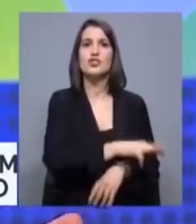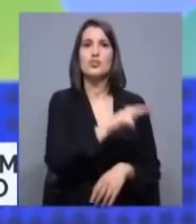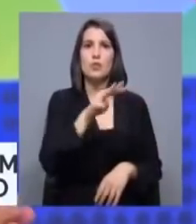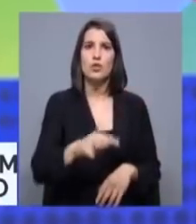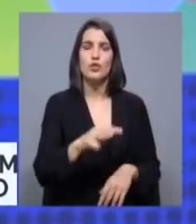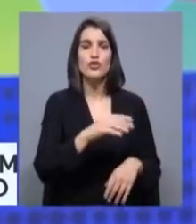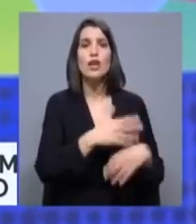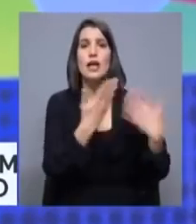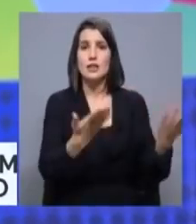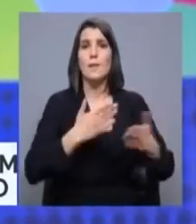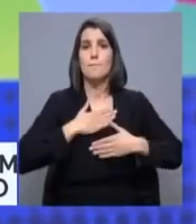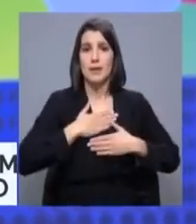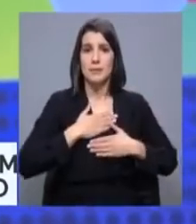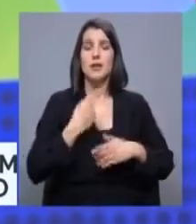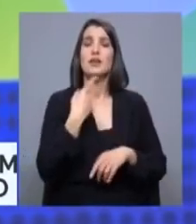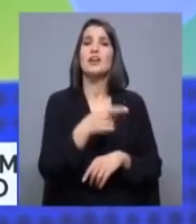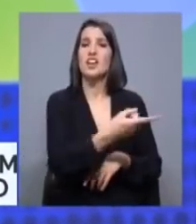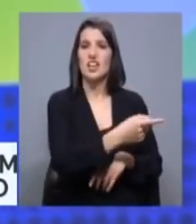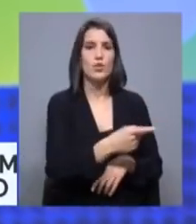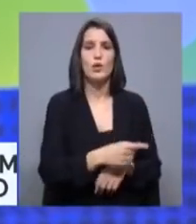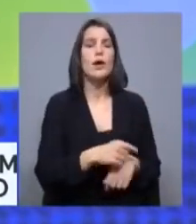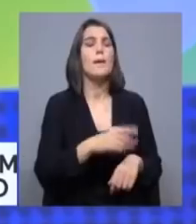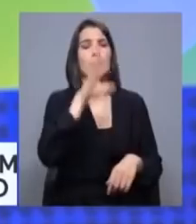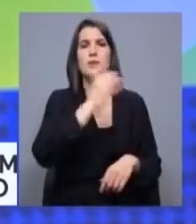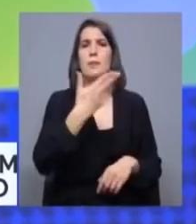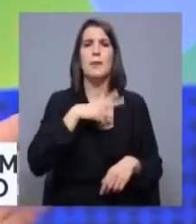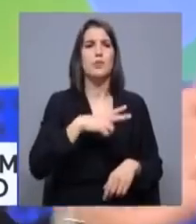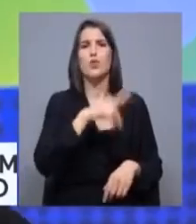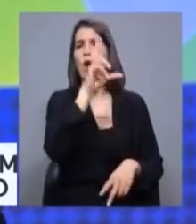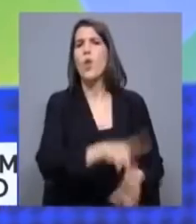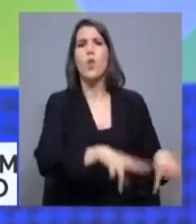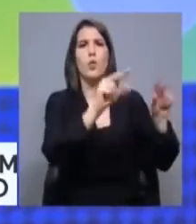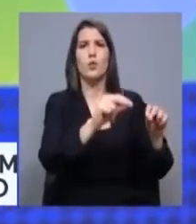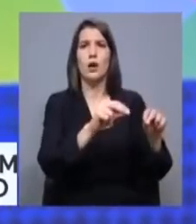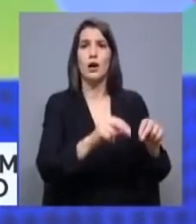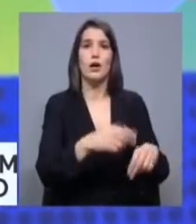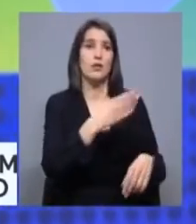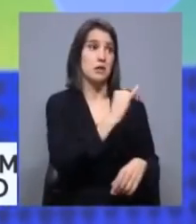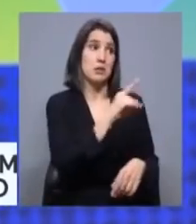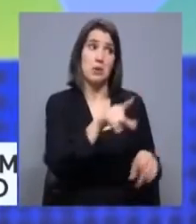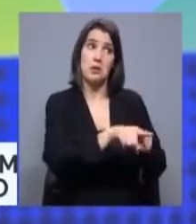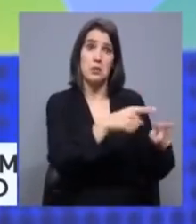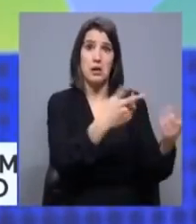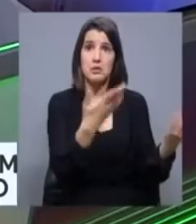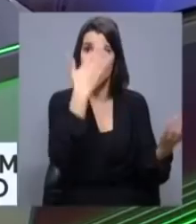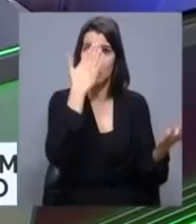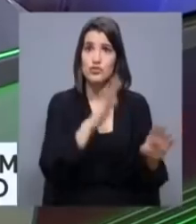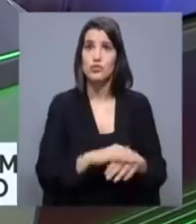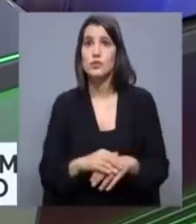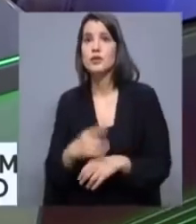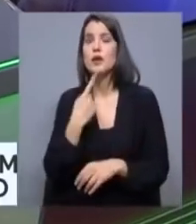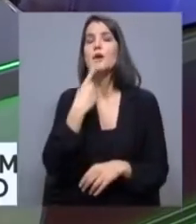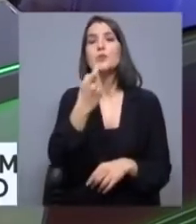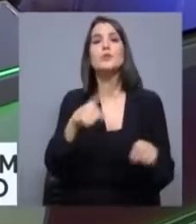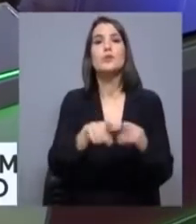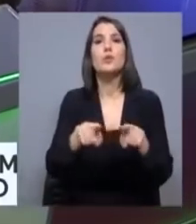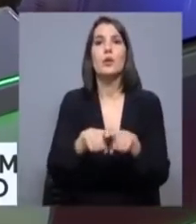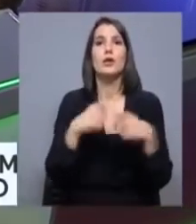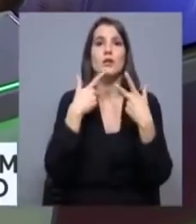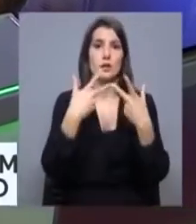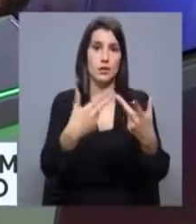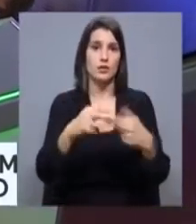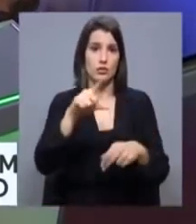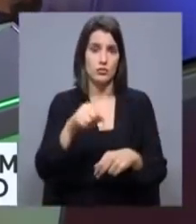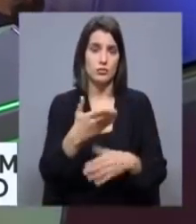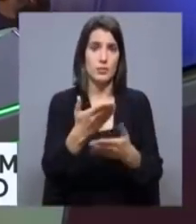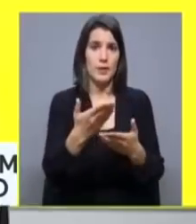sabe que tem a determinante para mim o rio nunca seguiu para Unidos Portugal e aqui isso é como antes de levar vamos fazer a mesma pergunta ou seja com as críticas